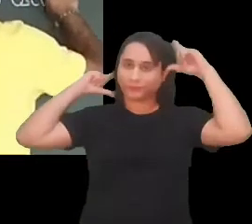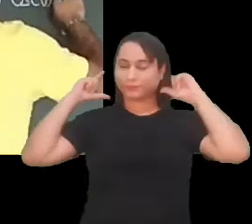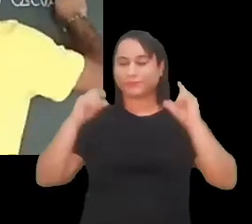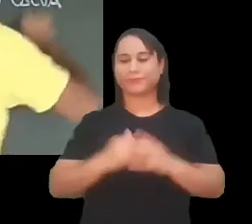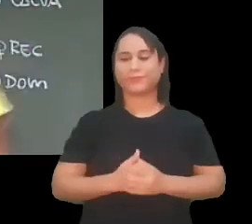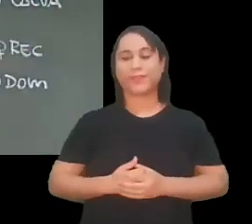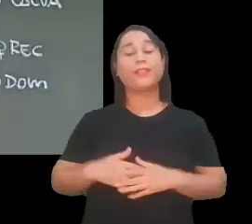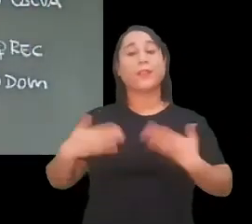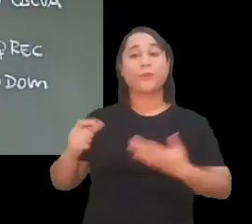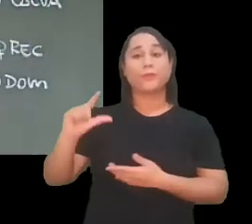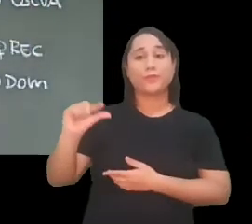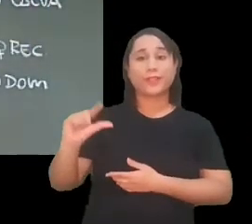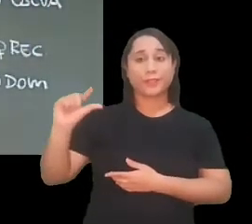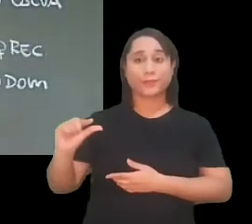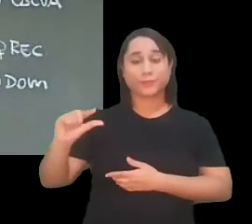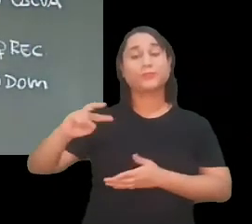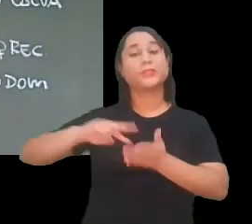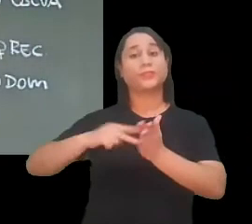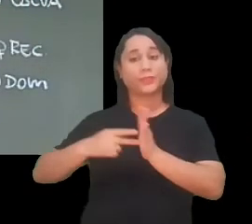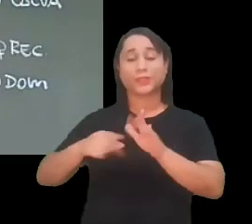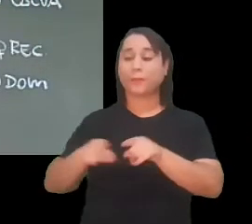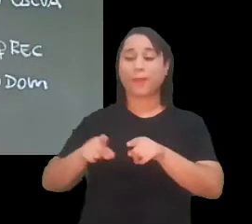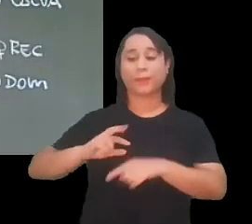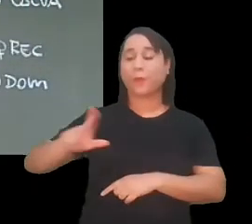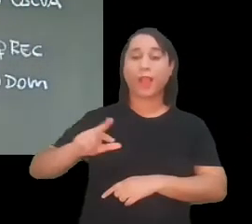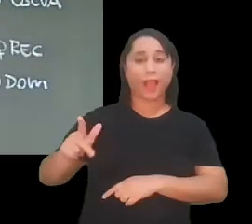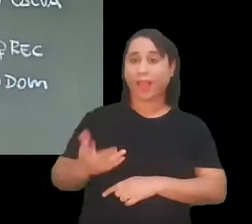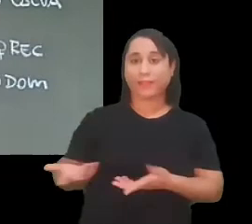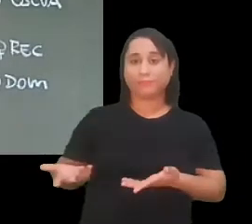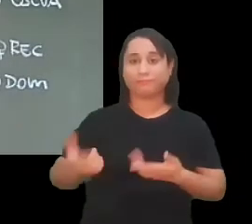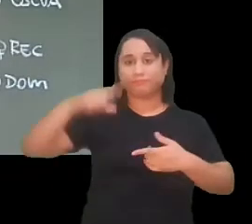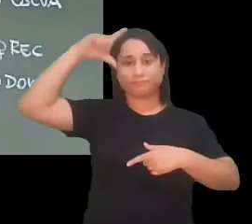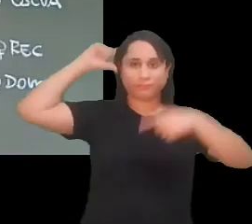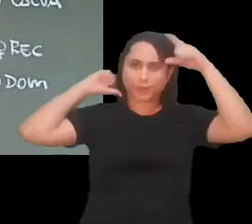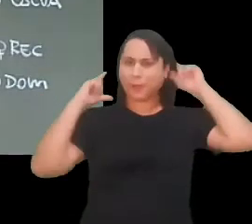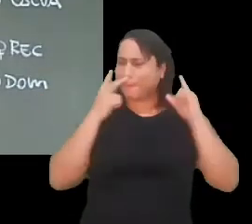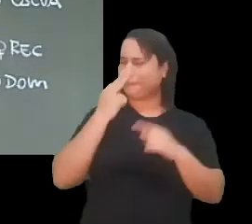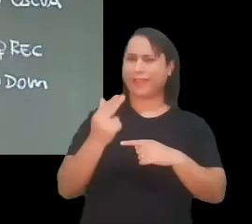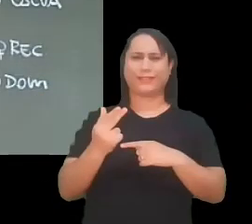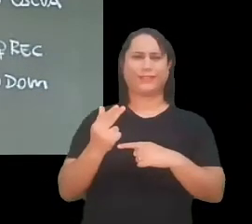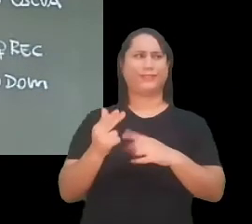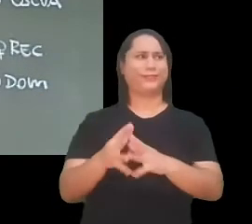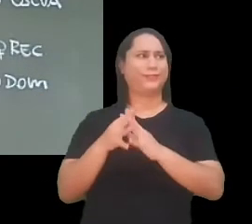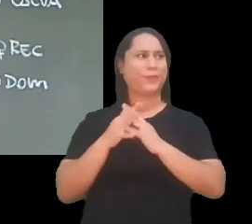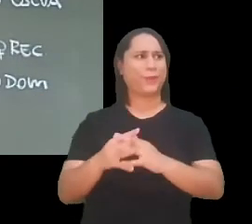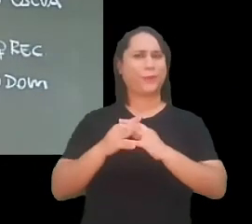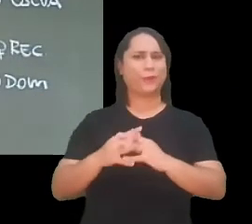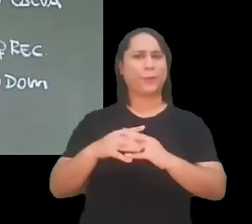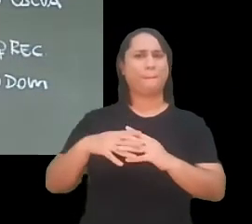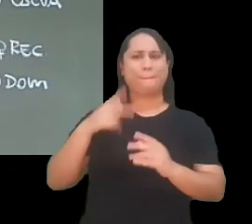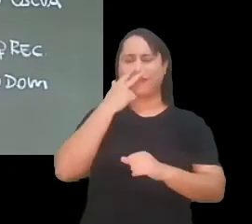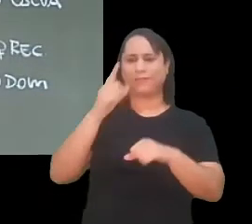calva. Parece, tá? Parece uma loucura, parece bem confuso, mas não é. Dá uma olhadinha na minha explicação, você vai